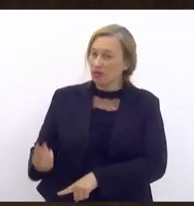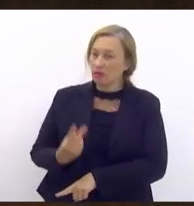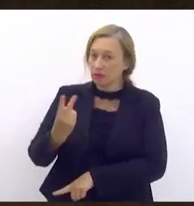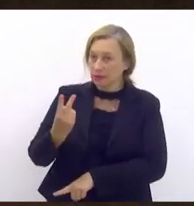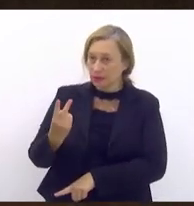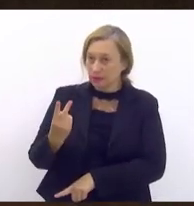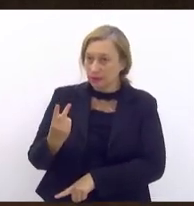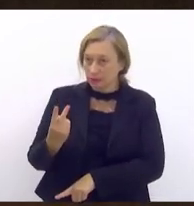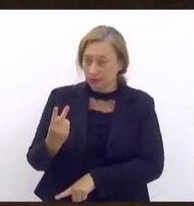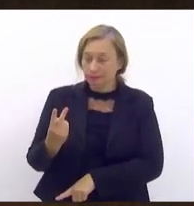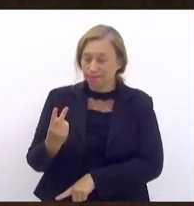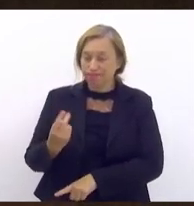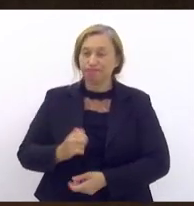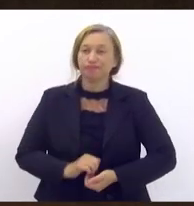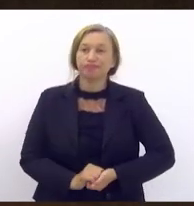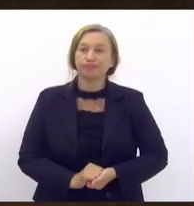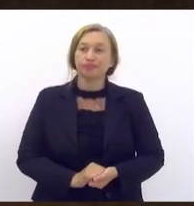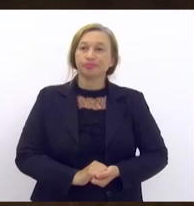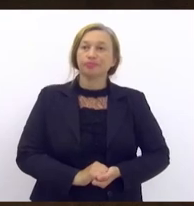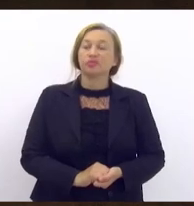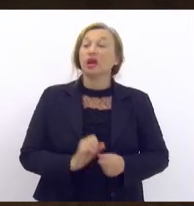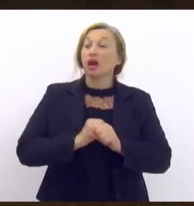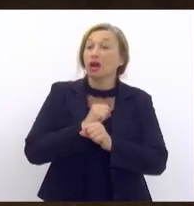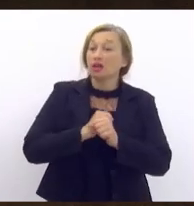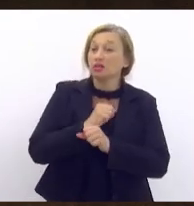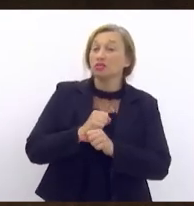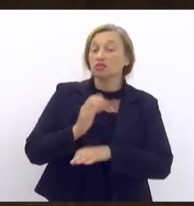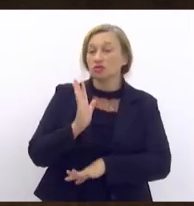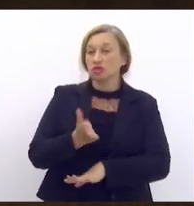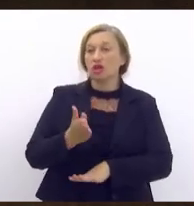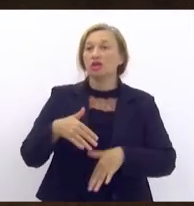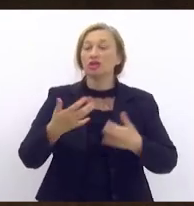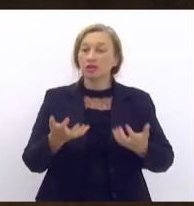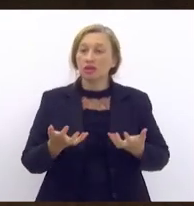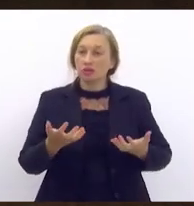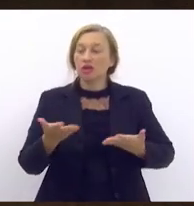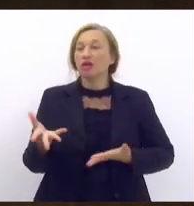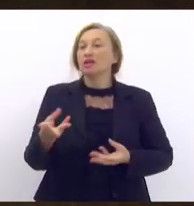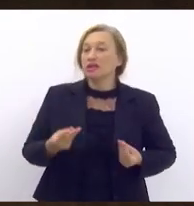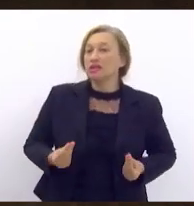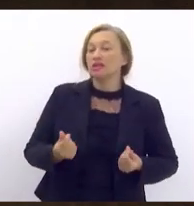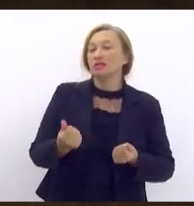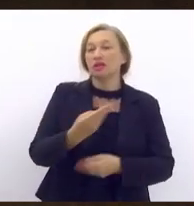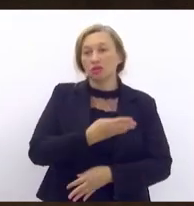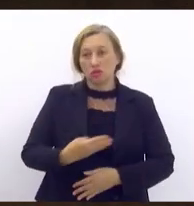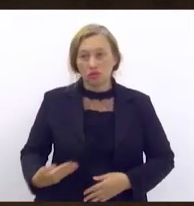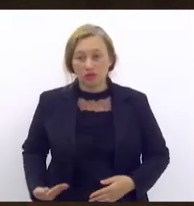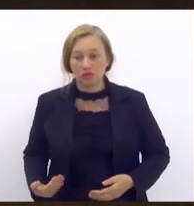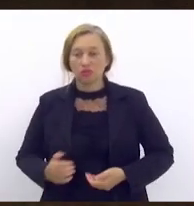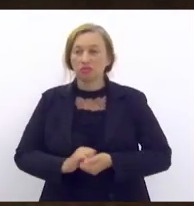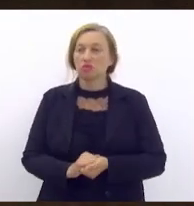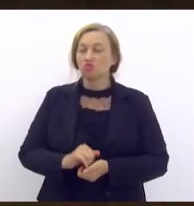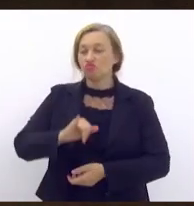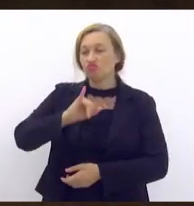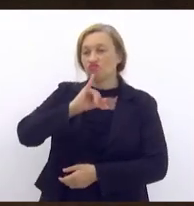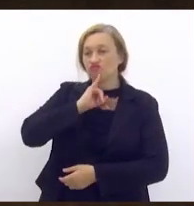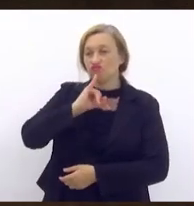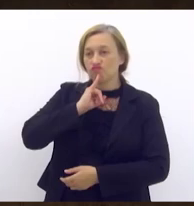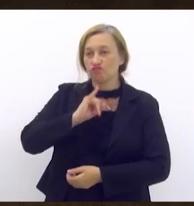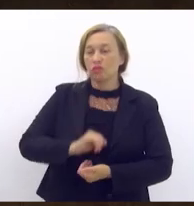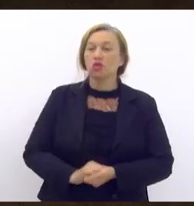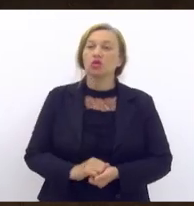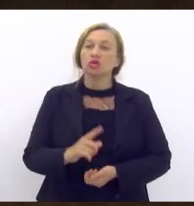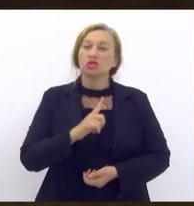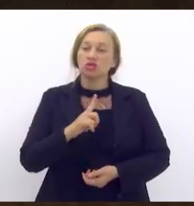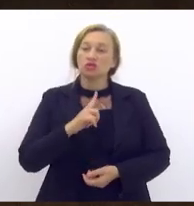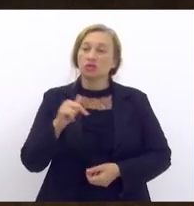é uma categoria desvalorizada há muitos anos. Então, quero contar com a sensibilidade do governador, que infelizmente tivemos